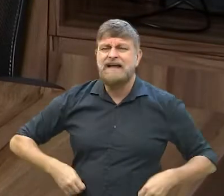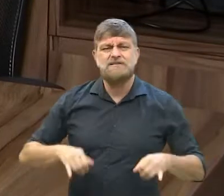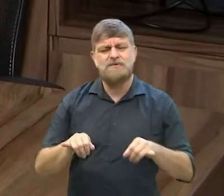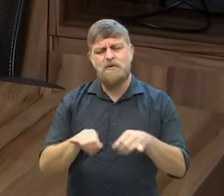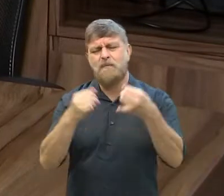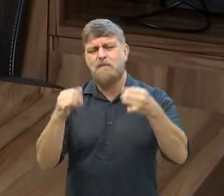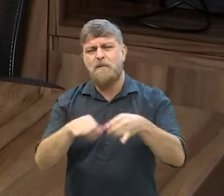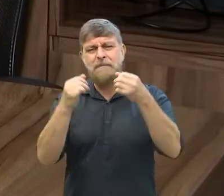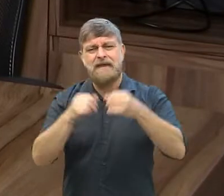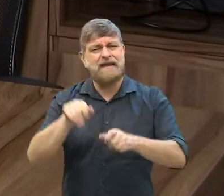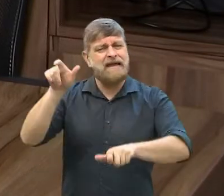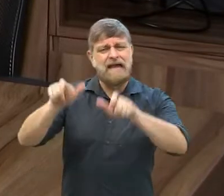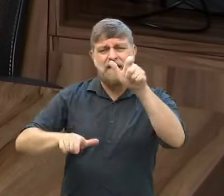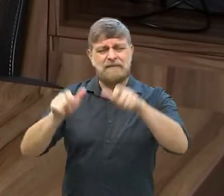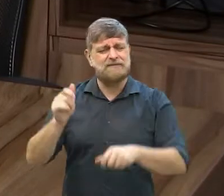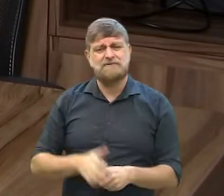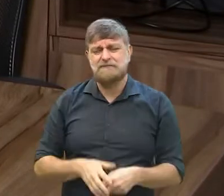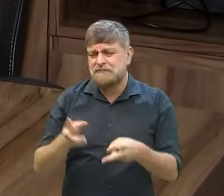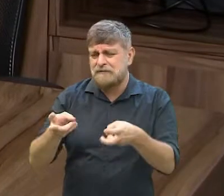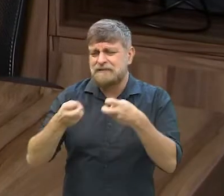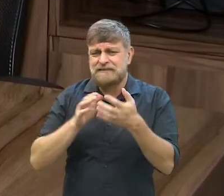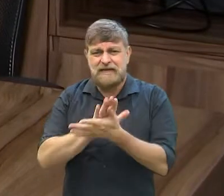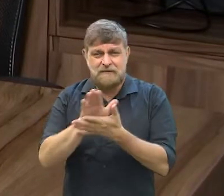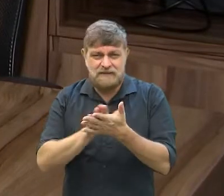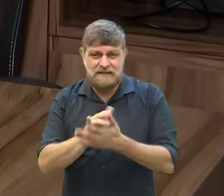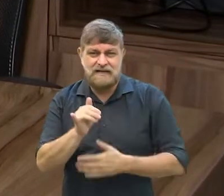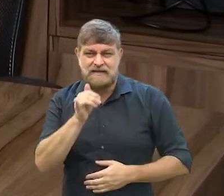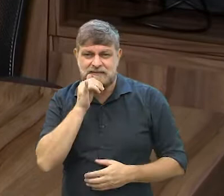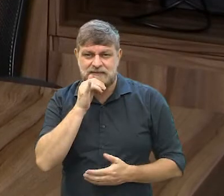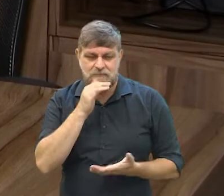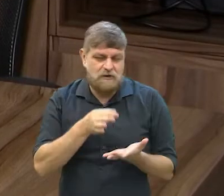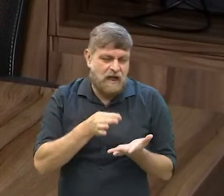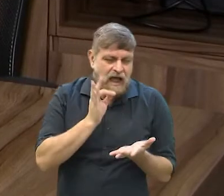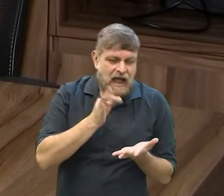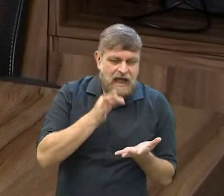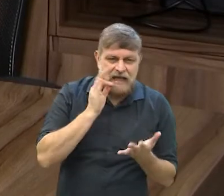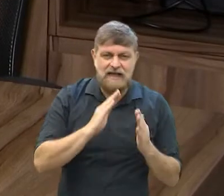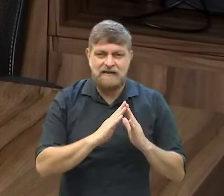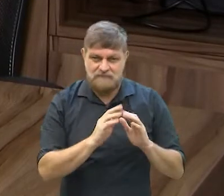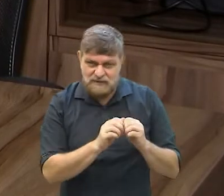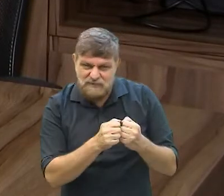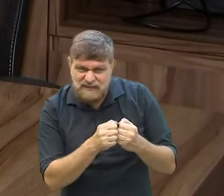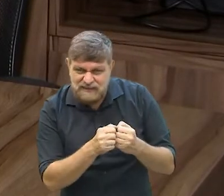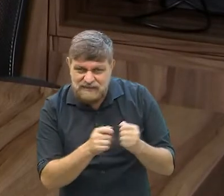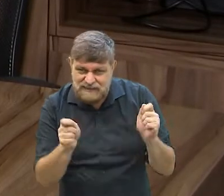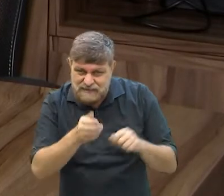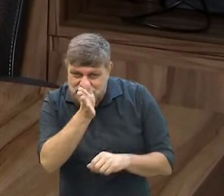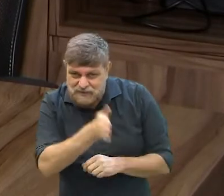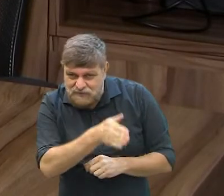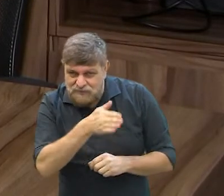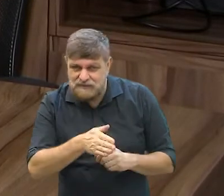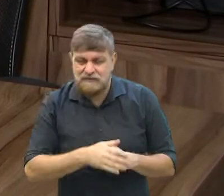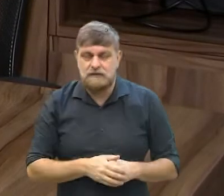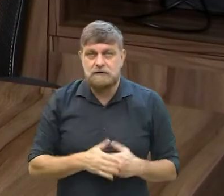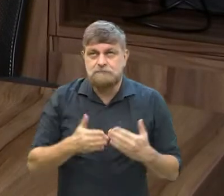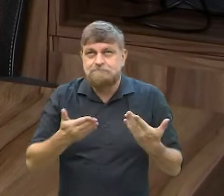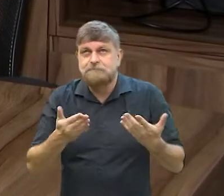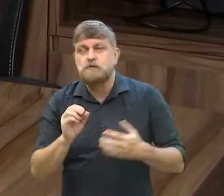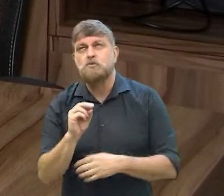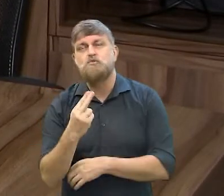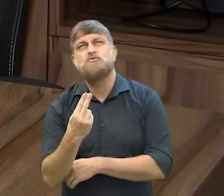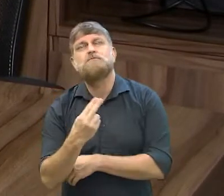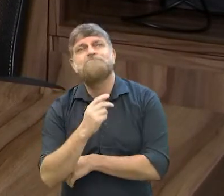gasta sem nem perceber? Seria aquele cafezinho na padaria no fim da tarde